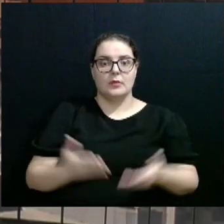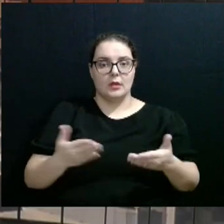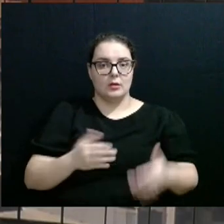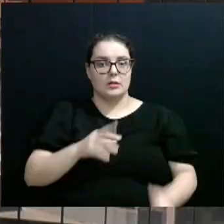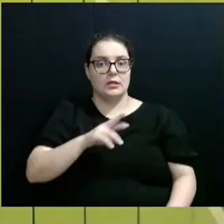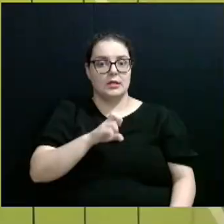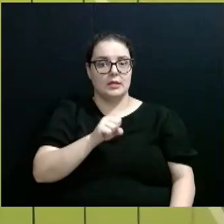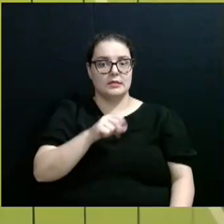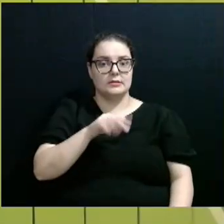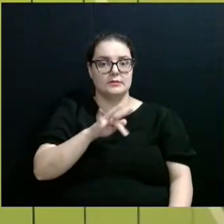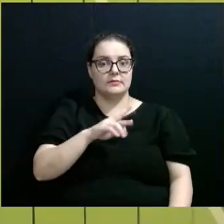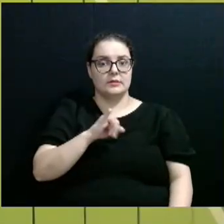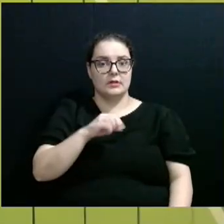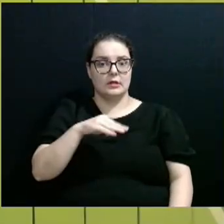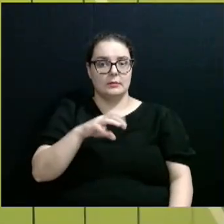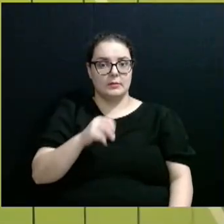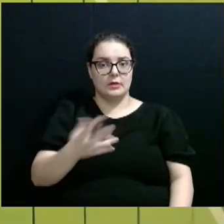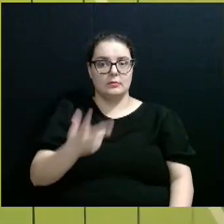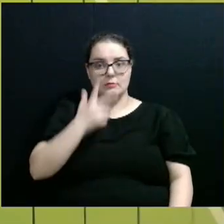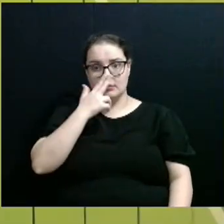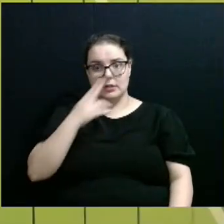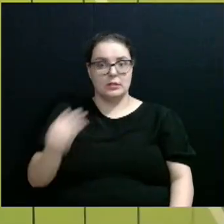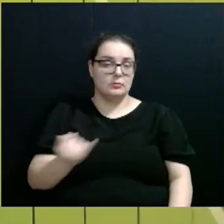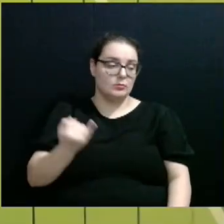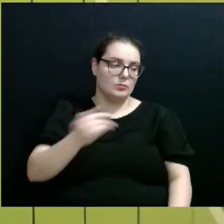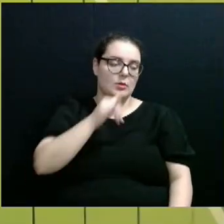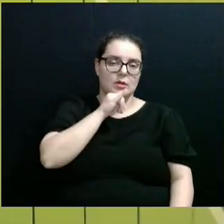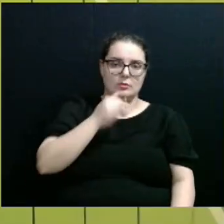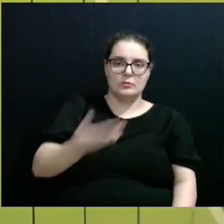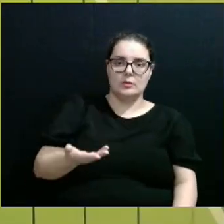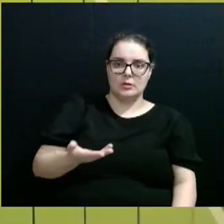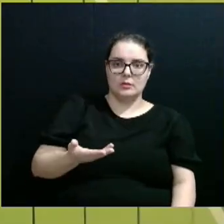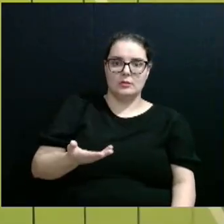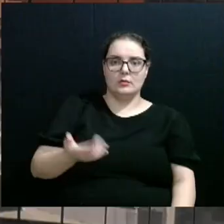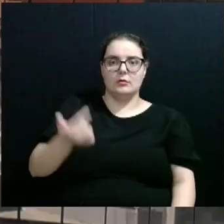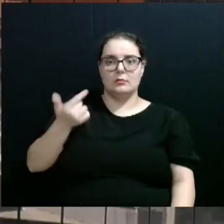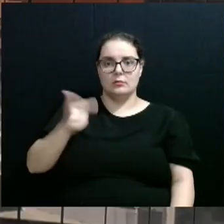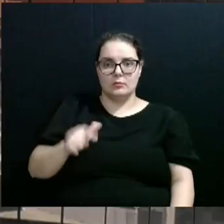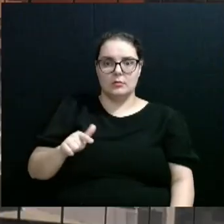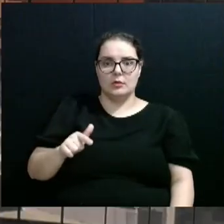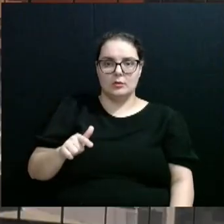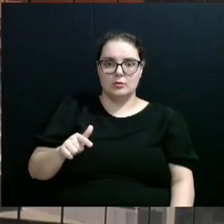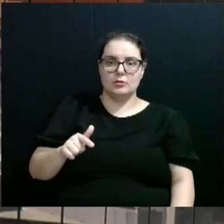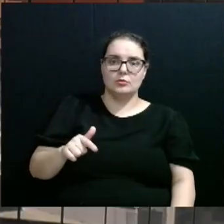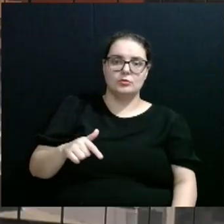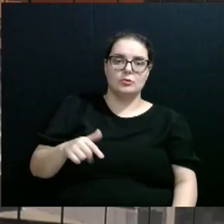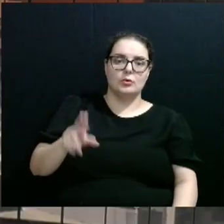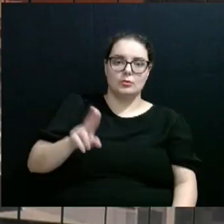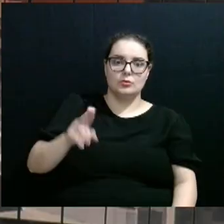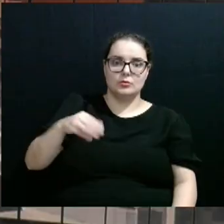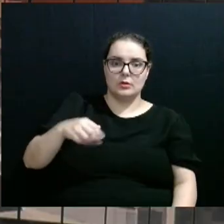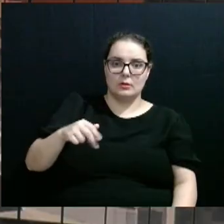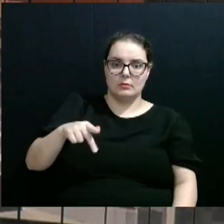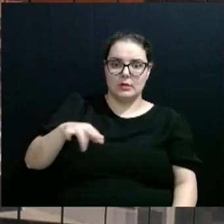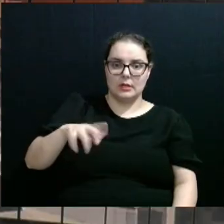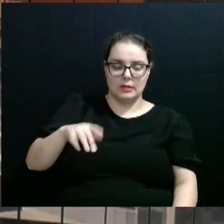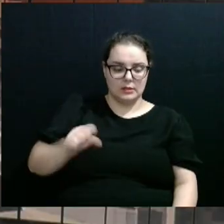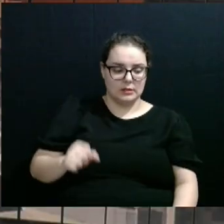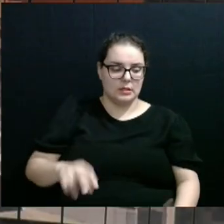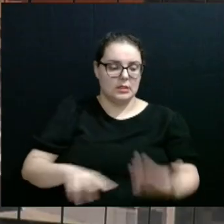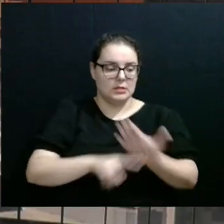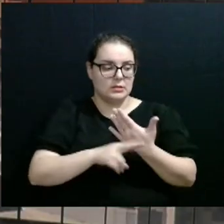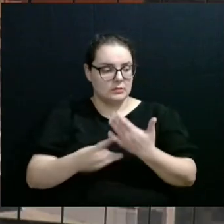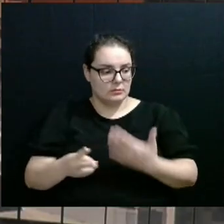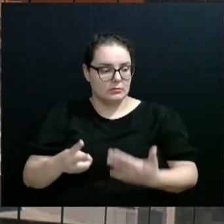ele parece essencial, por exemplo, para manter essas máquinas. No entanto, esse impacto ambiental,